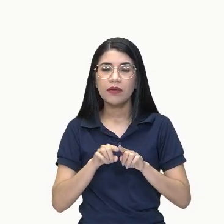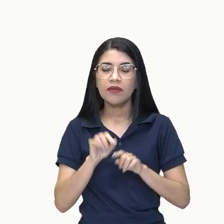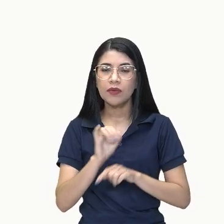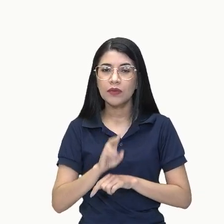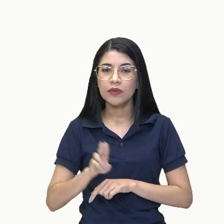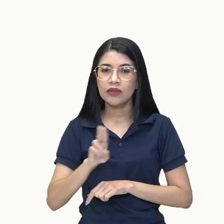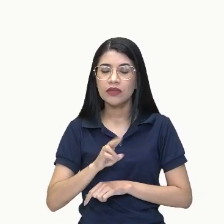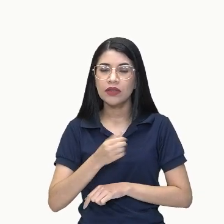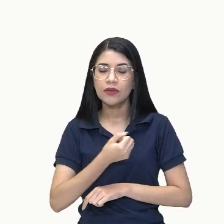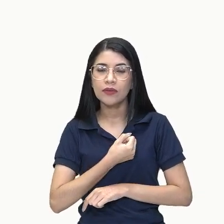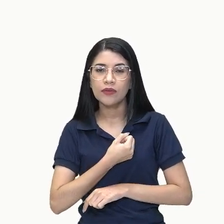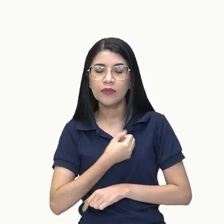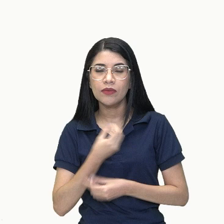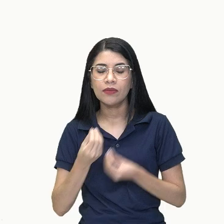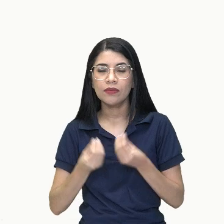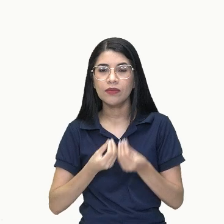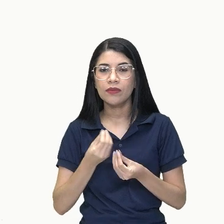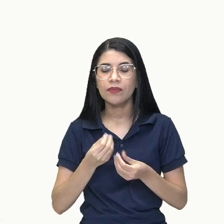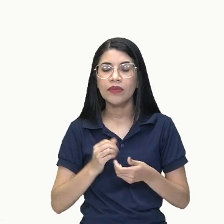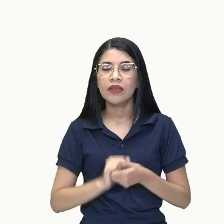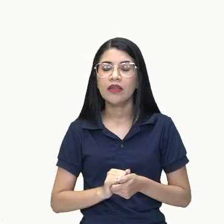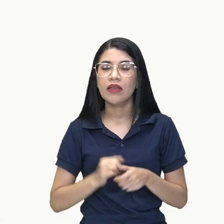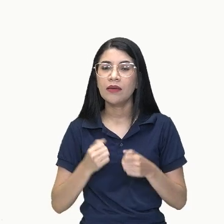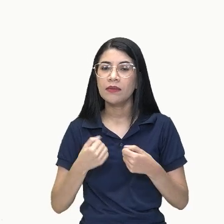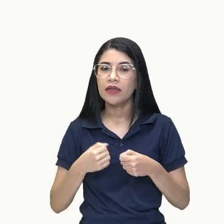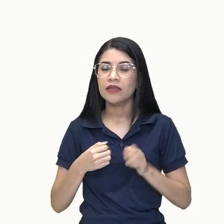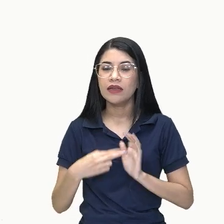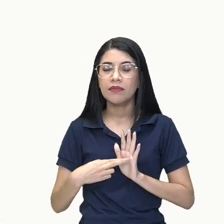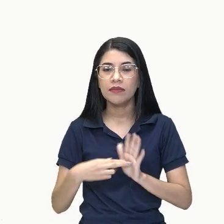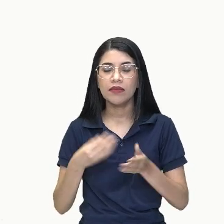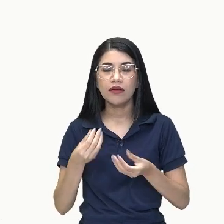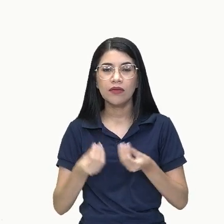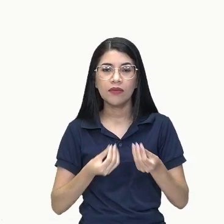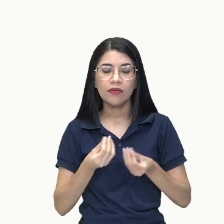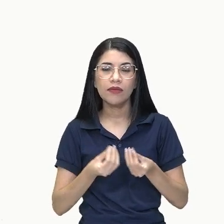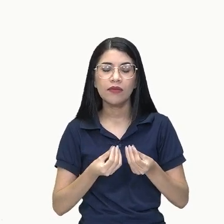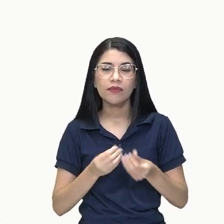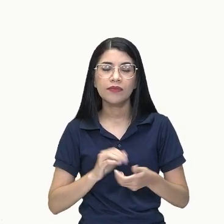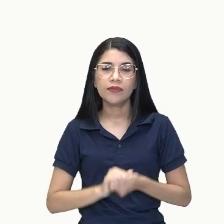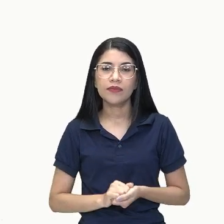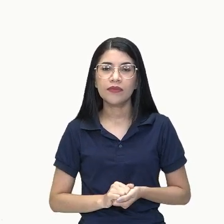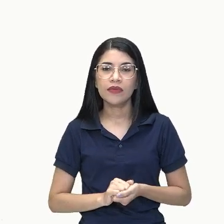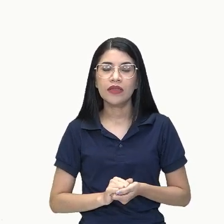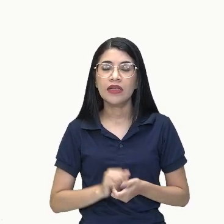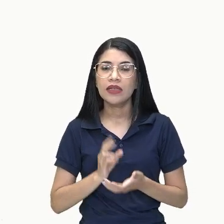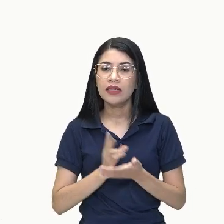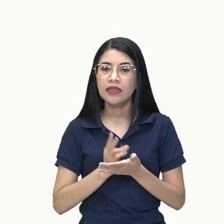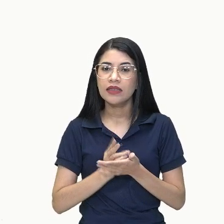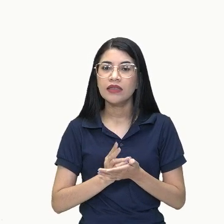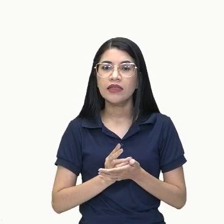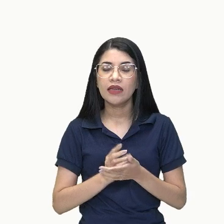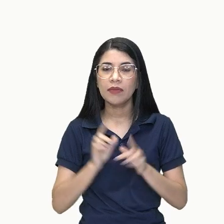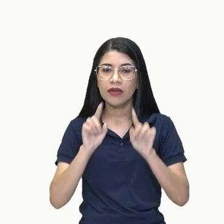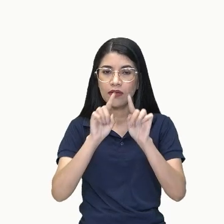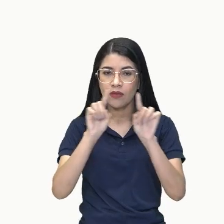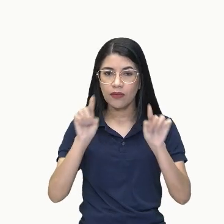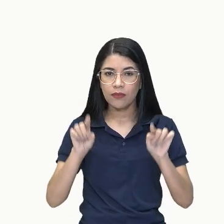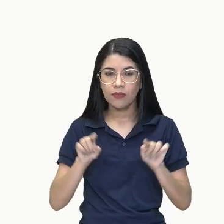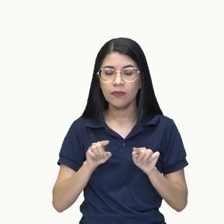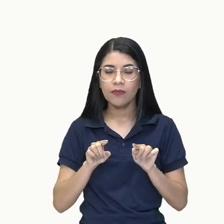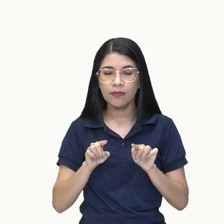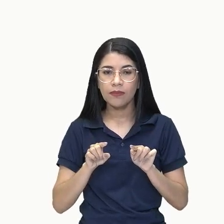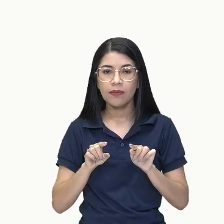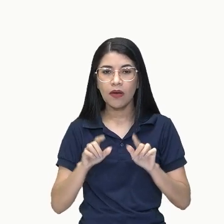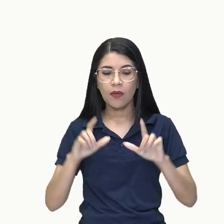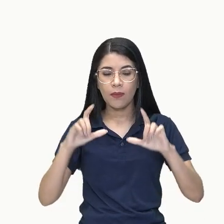números. Então, a representação deles necessária sempre vai ser entre quem? Sempre vai ser entre parênteses. Mas aí dentro